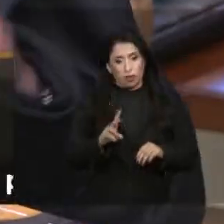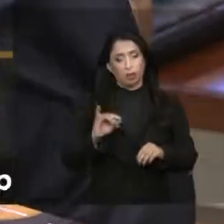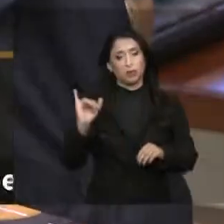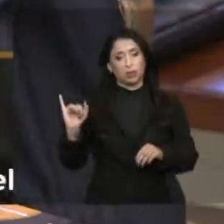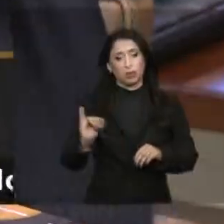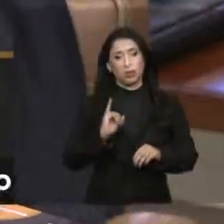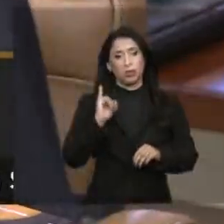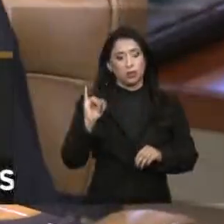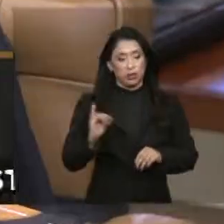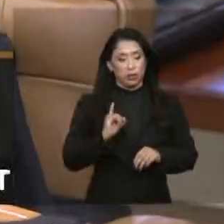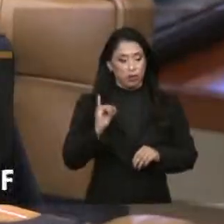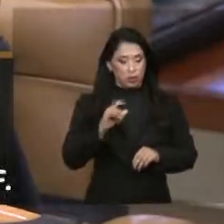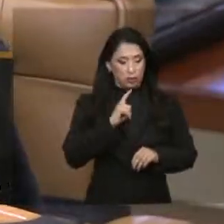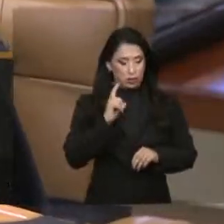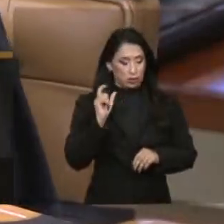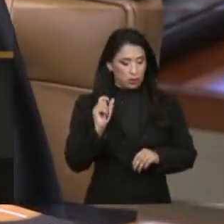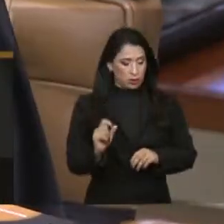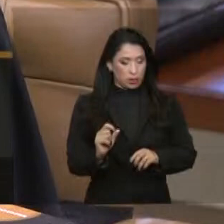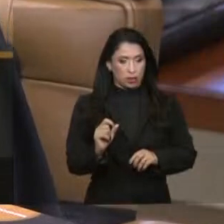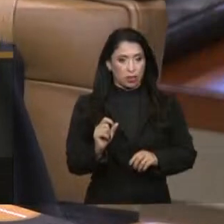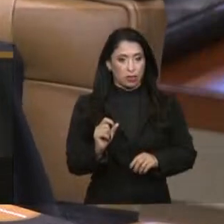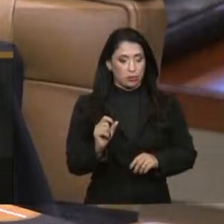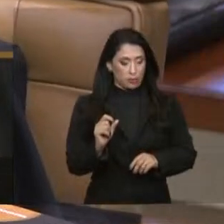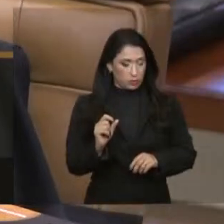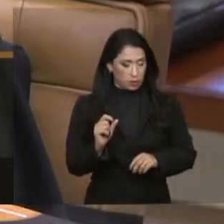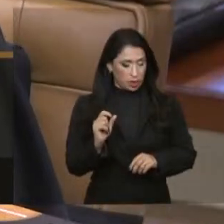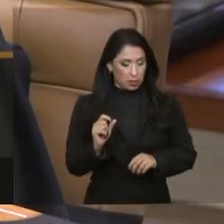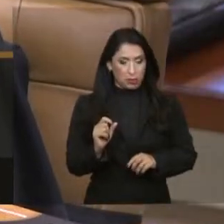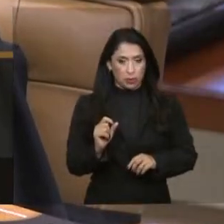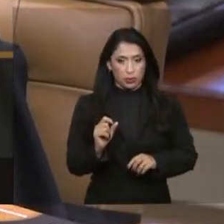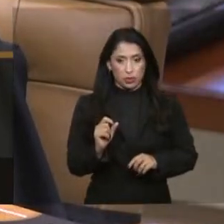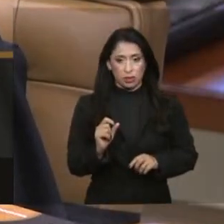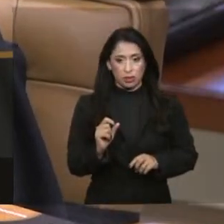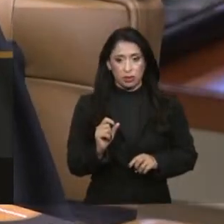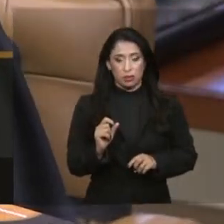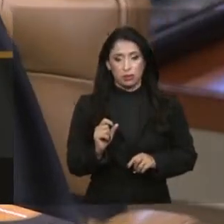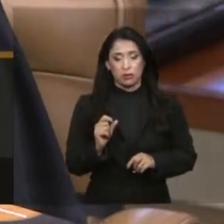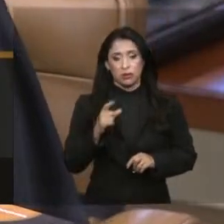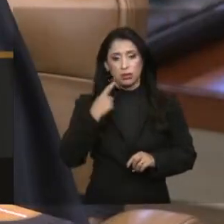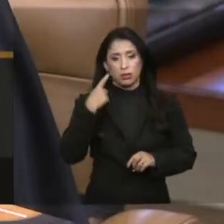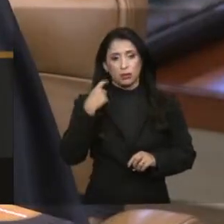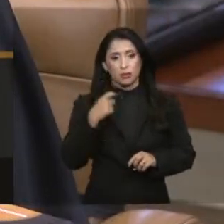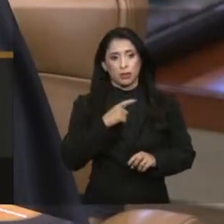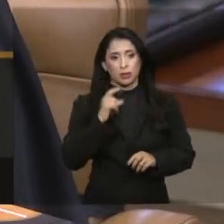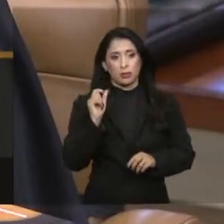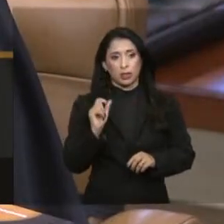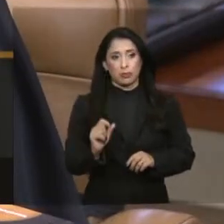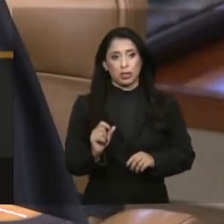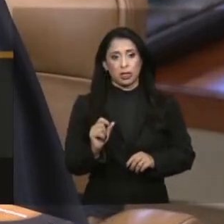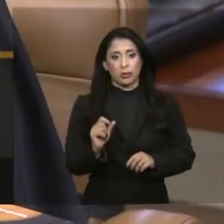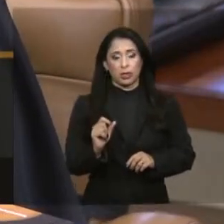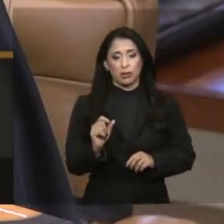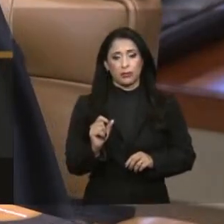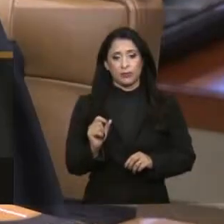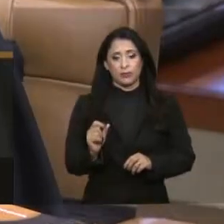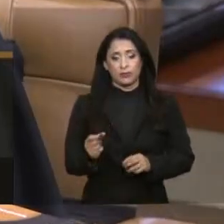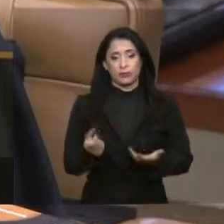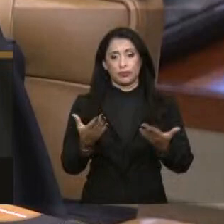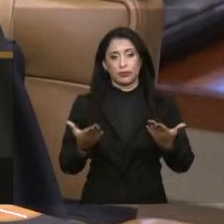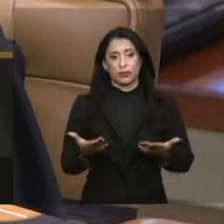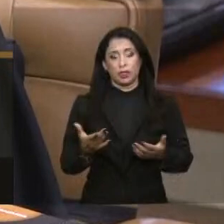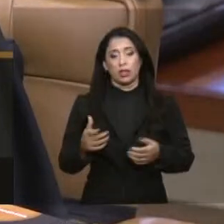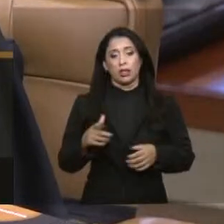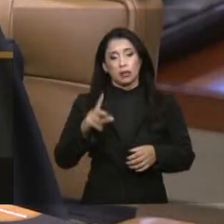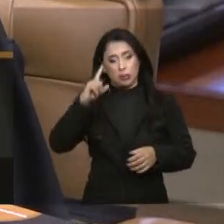bem colocadas, que esse interesse de agir seria o interesse do Estado requerente da